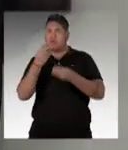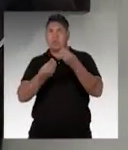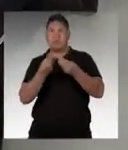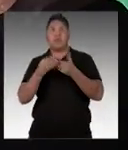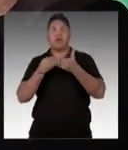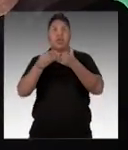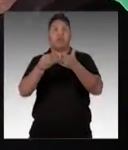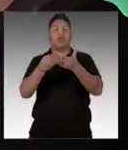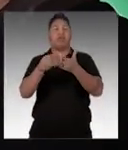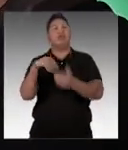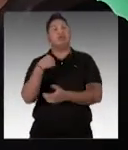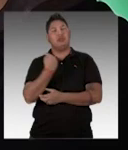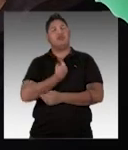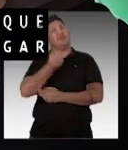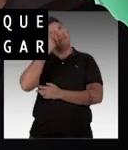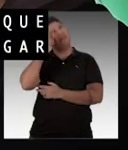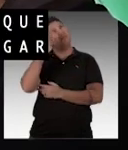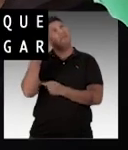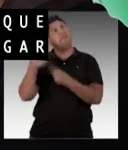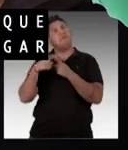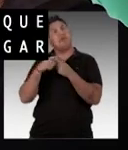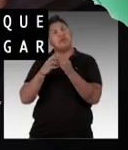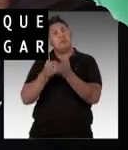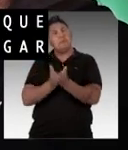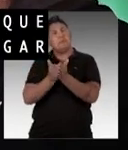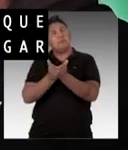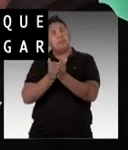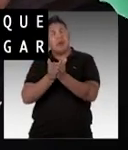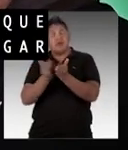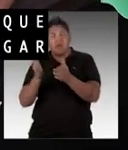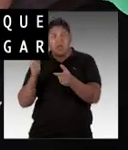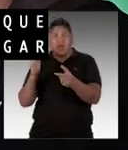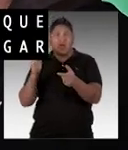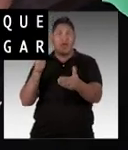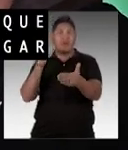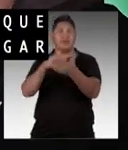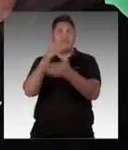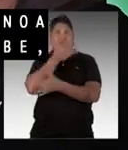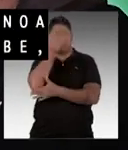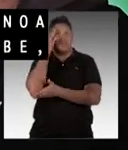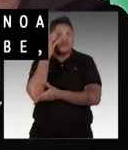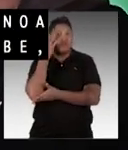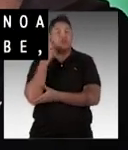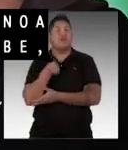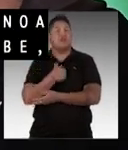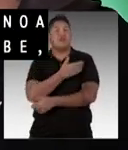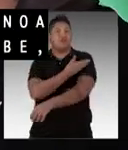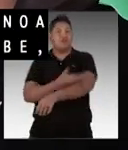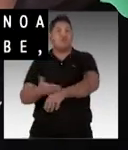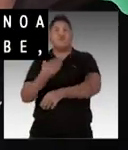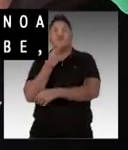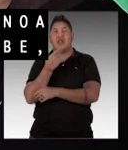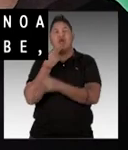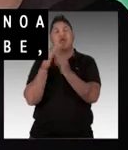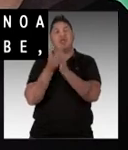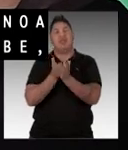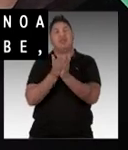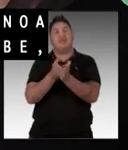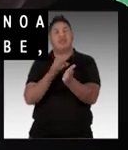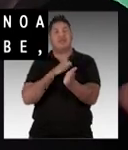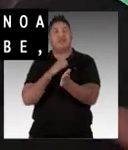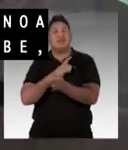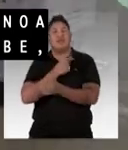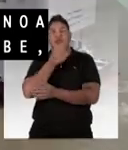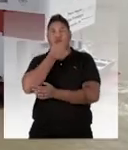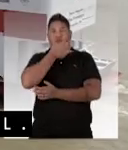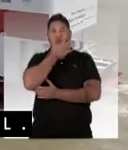necessária. Vendo a necessidade que as pessoas têm de chegar até os hospitais, canoa que vira, rio que sobe, rio